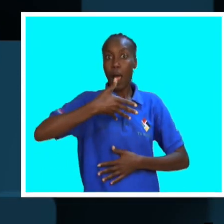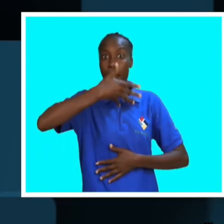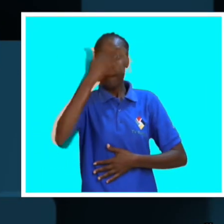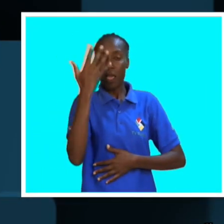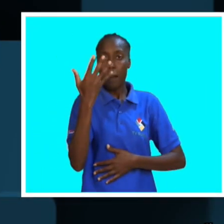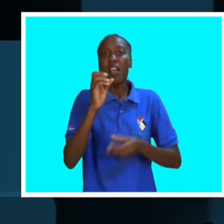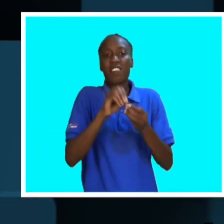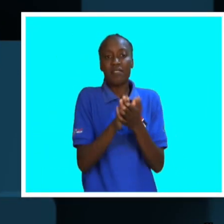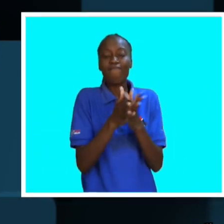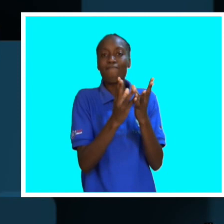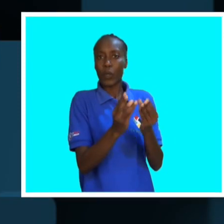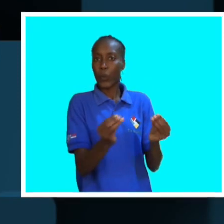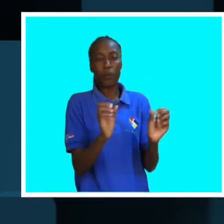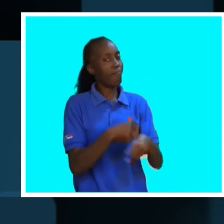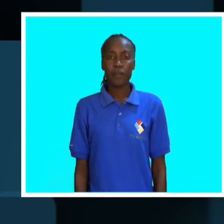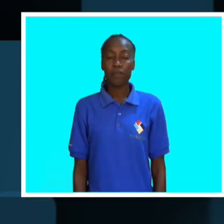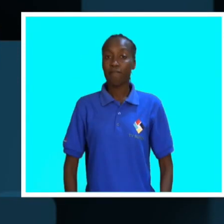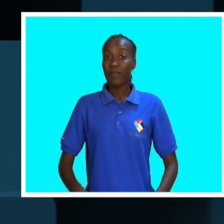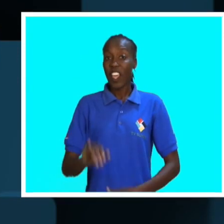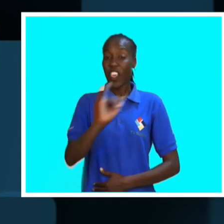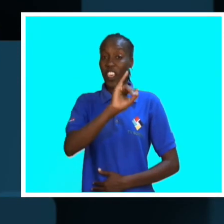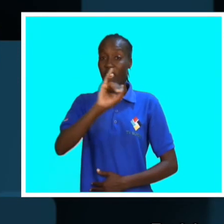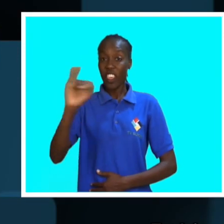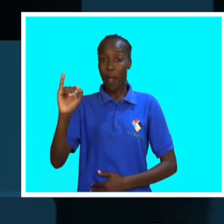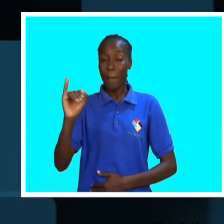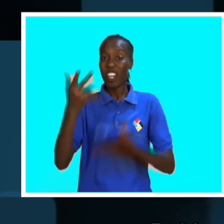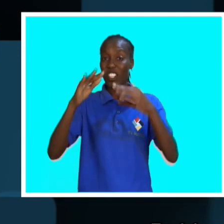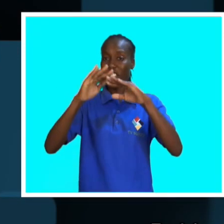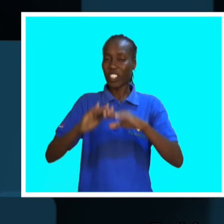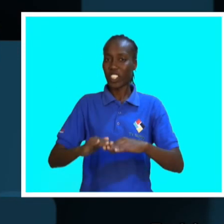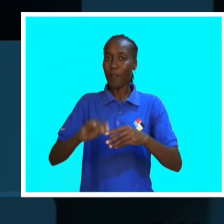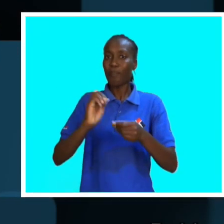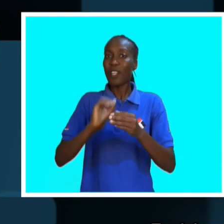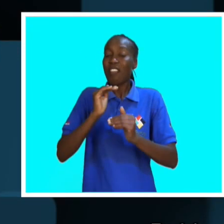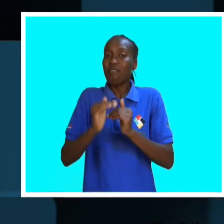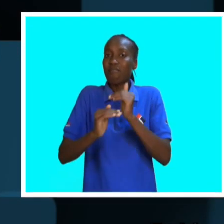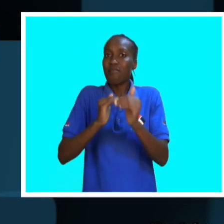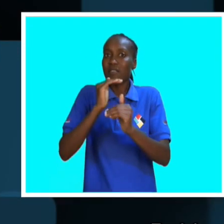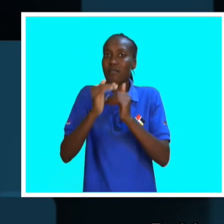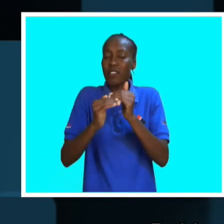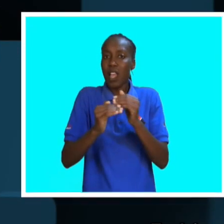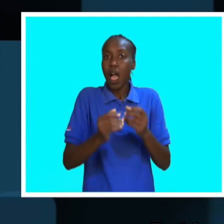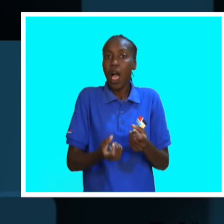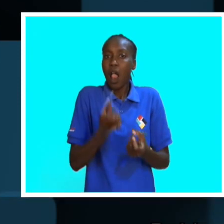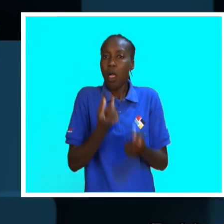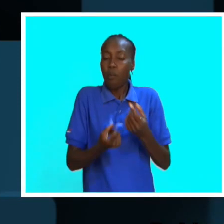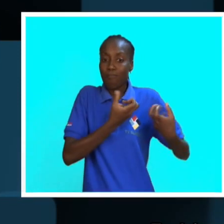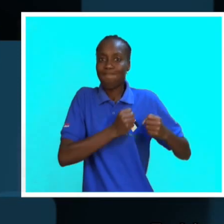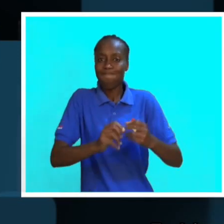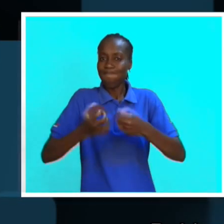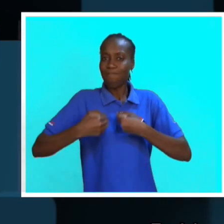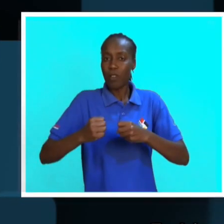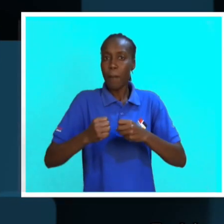humano para nenhum tratamento. Em Inhambane já estão a ser desenvolvidas ações